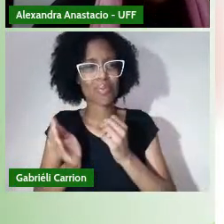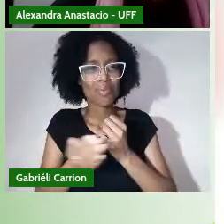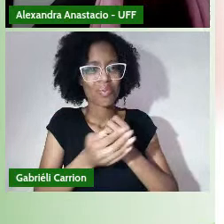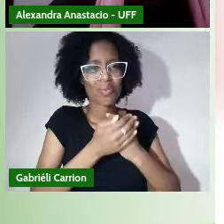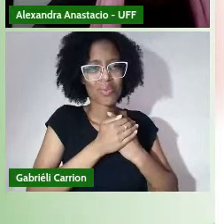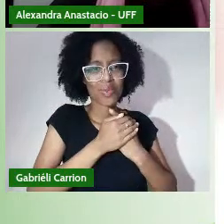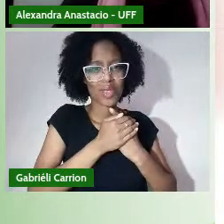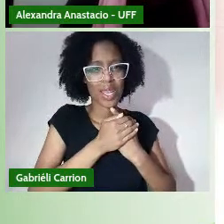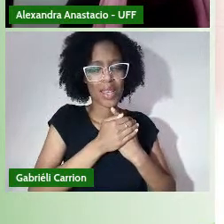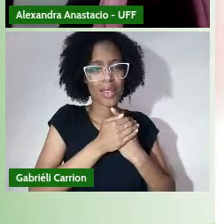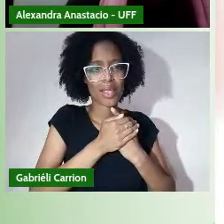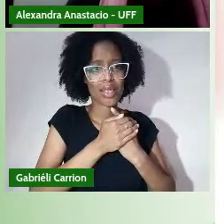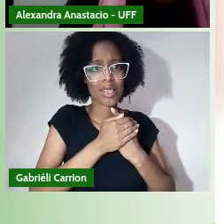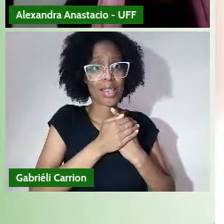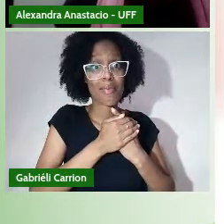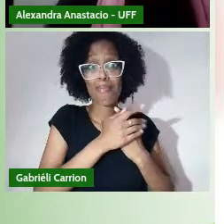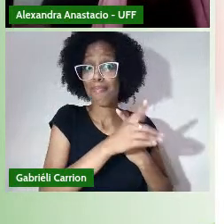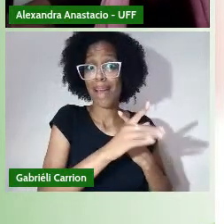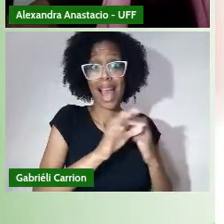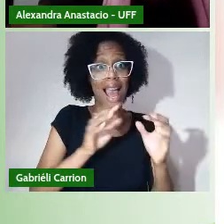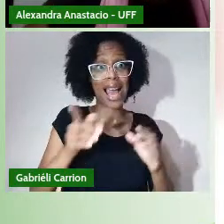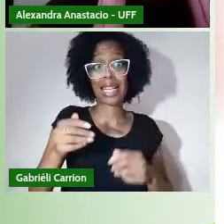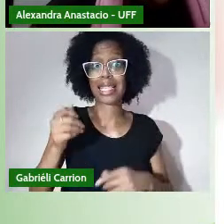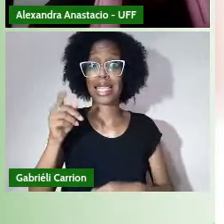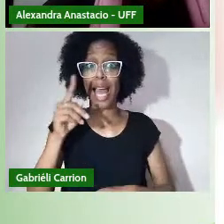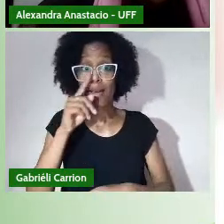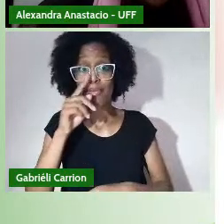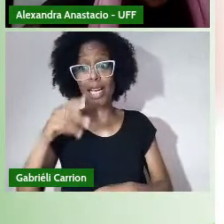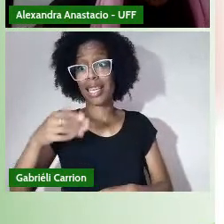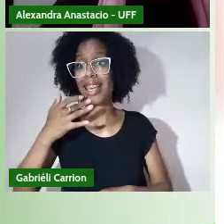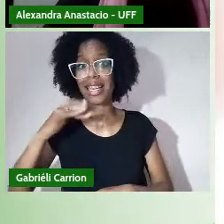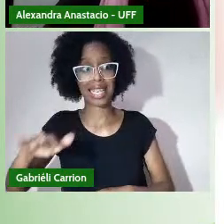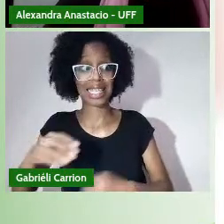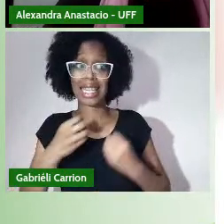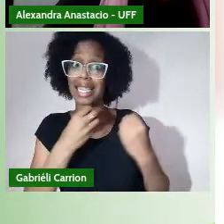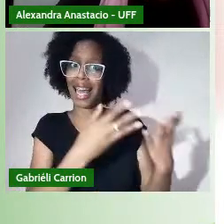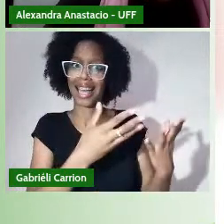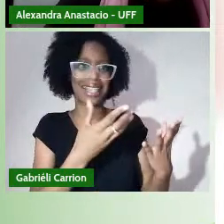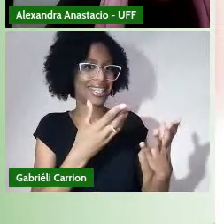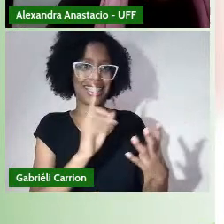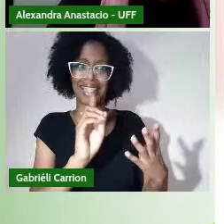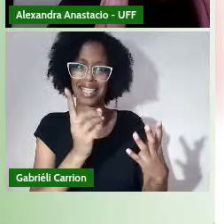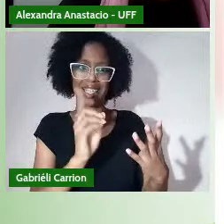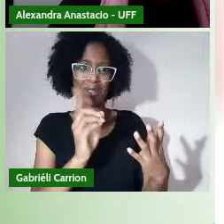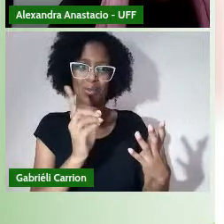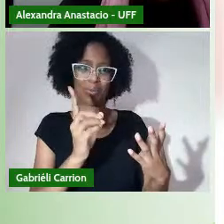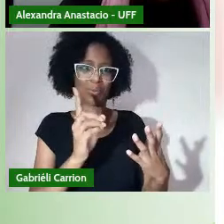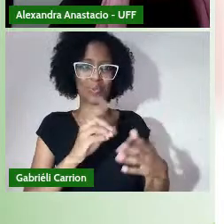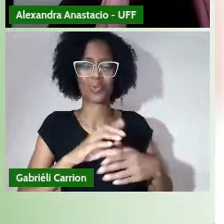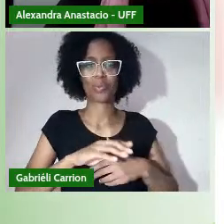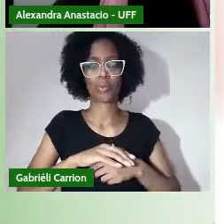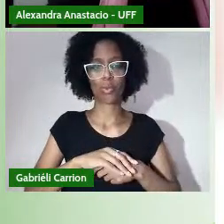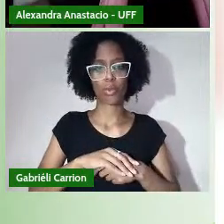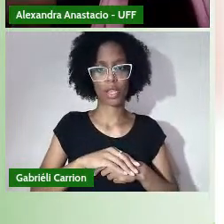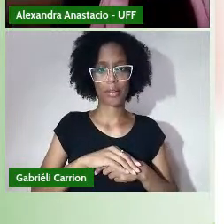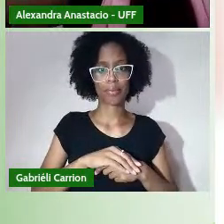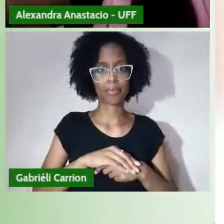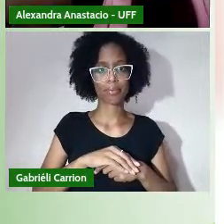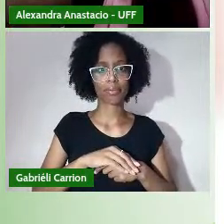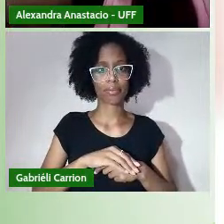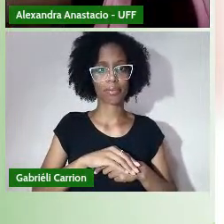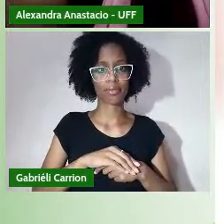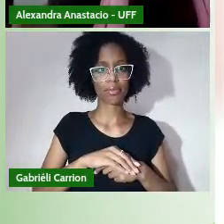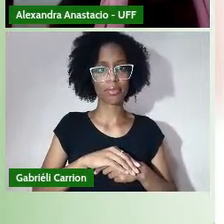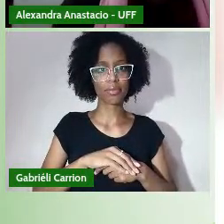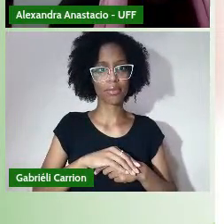Mas aquilo não tinha sido planejado inicialmente. Só um minutinho, só um segundinho.